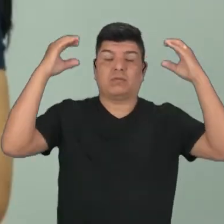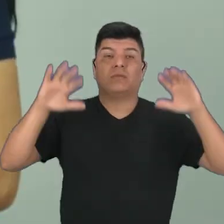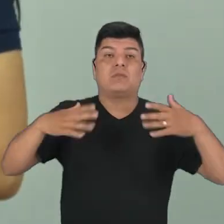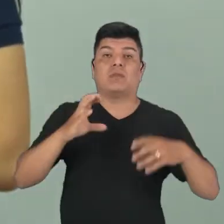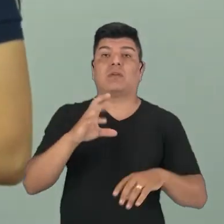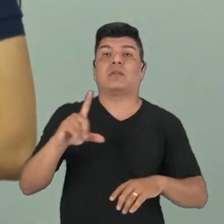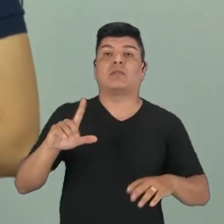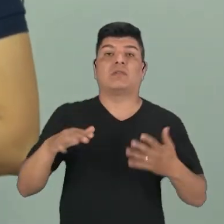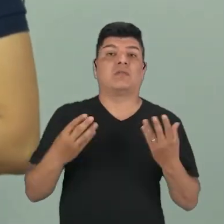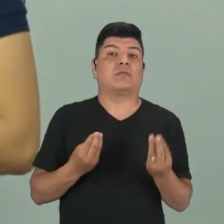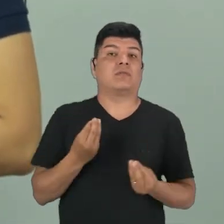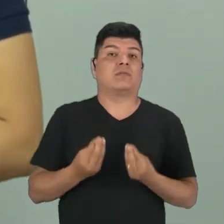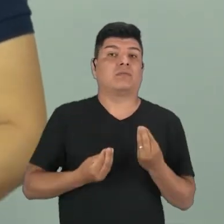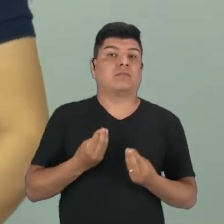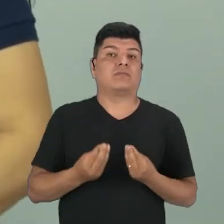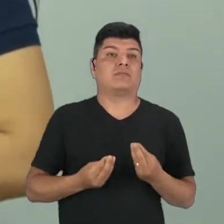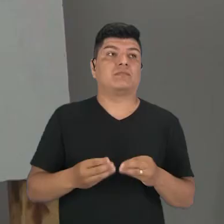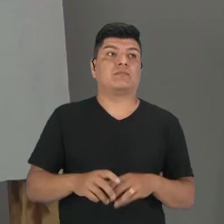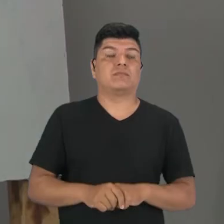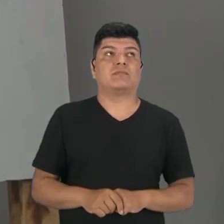classificado como